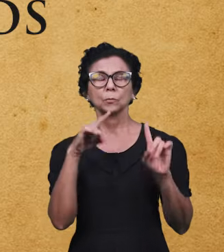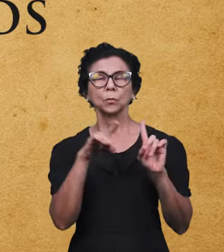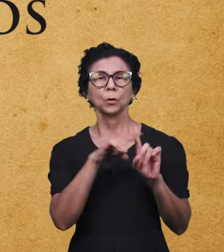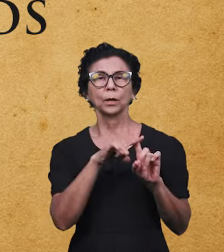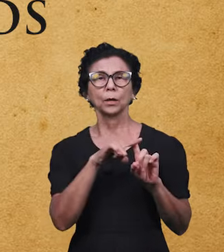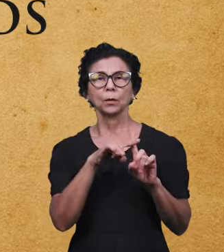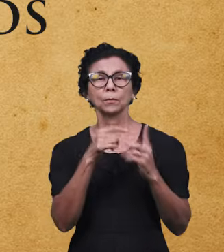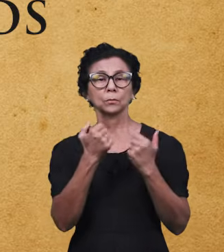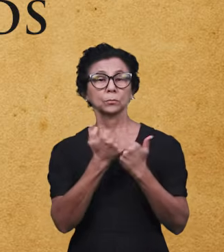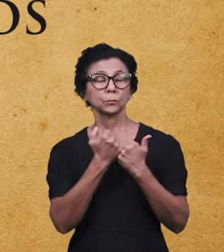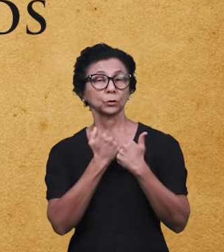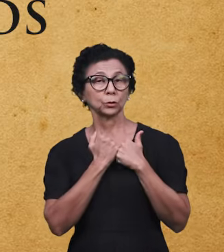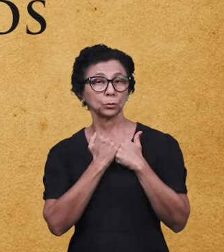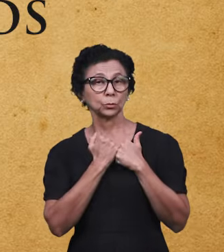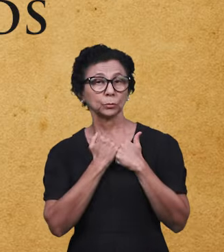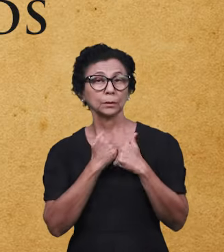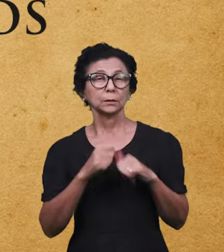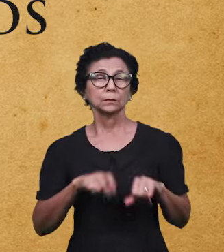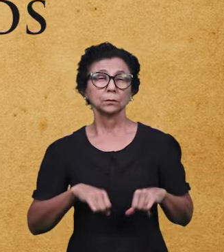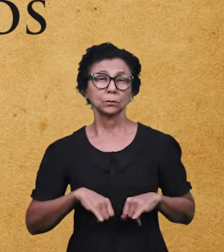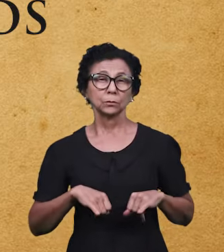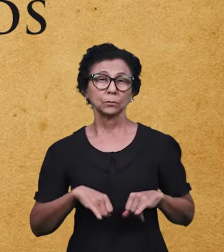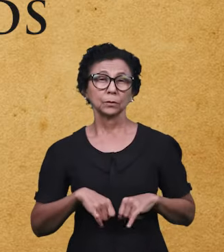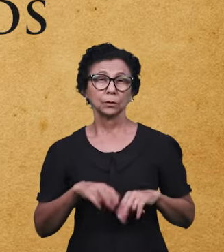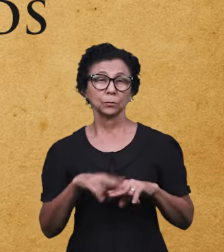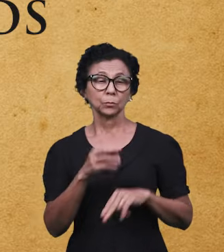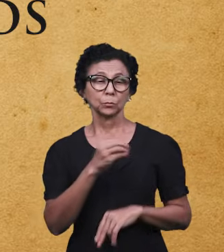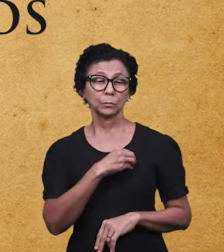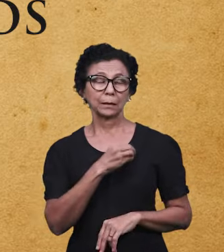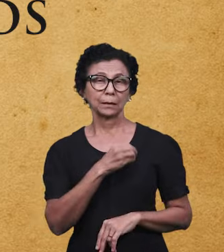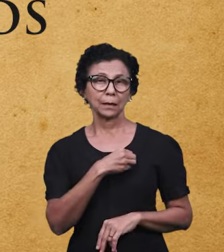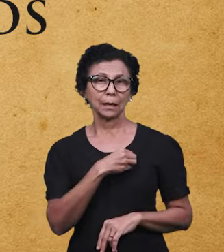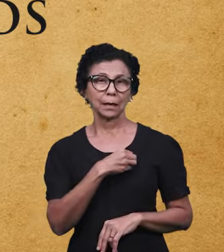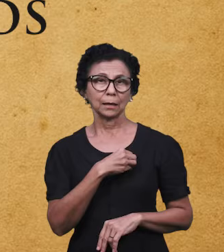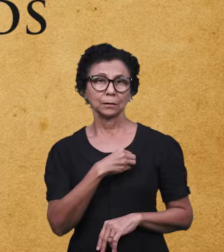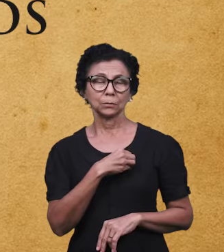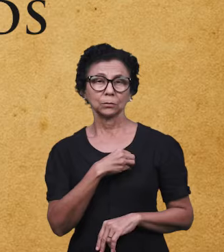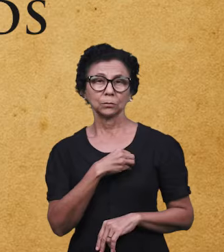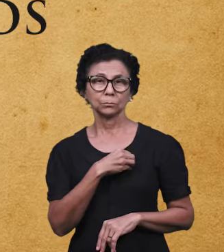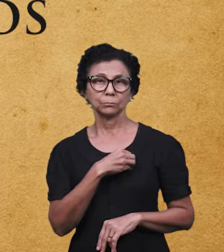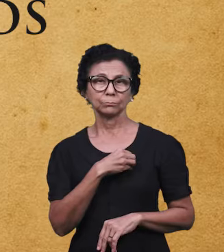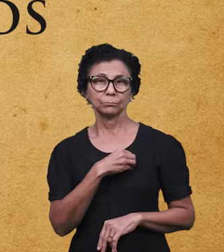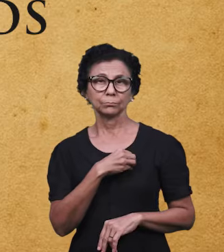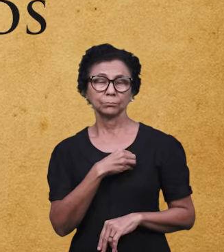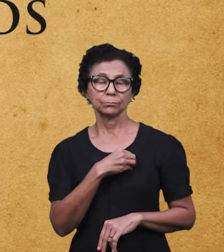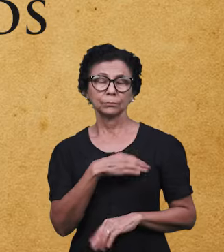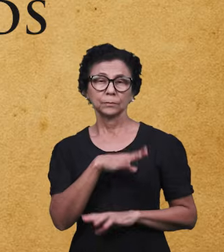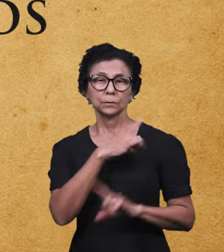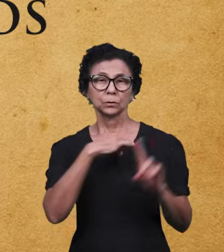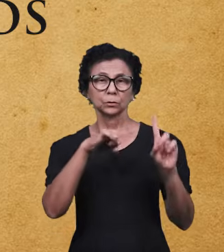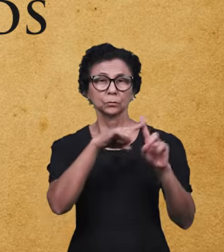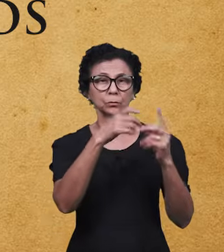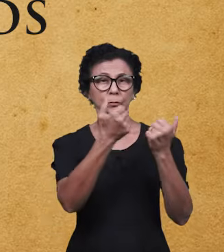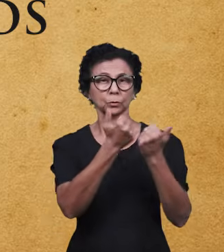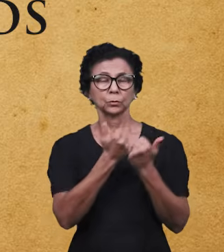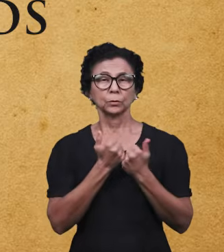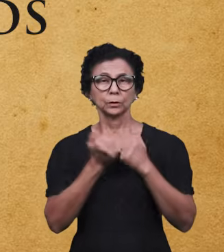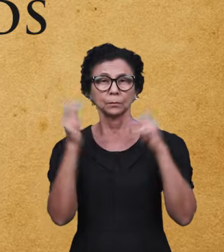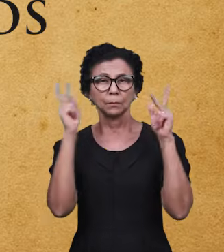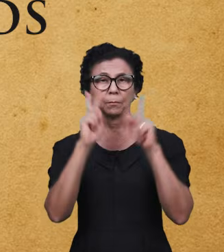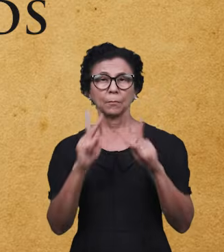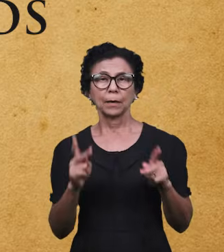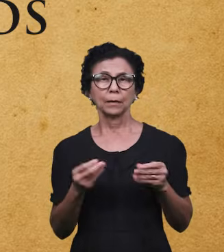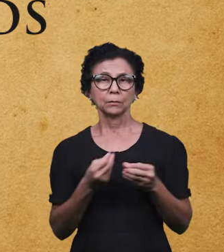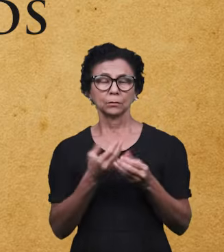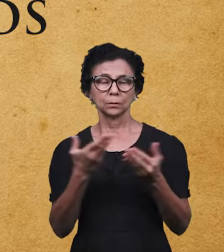transgressões e moído pelas nossas iniquidades, e o castigo que nos traz a paz estava sobre ele, e pelas